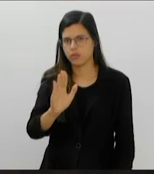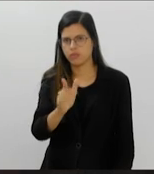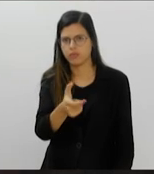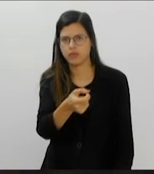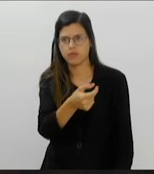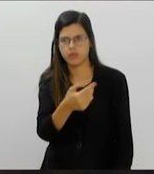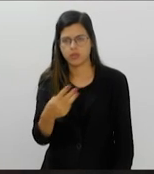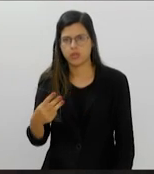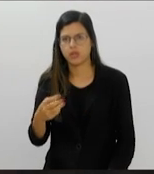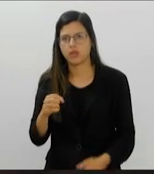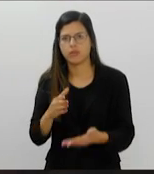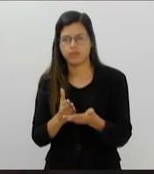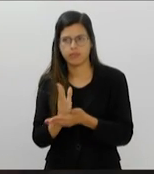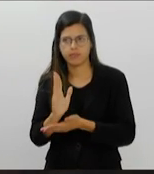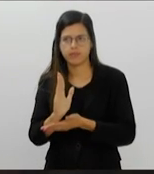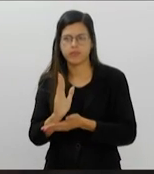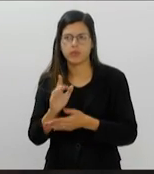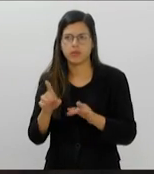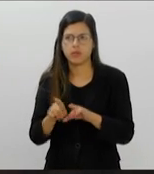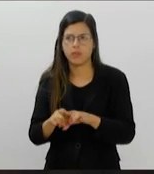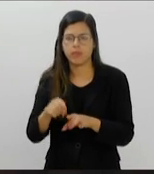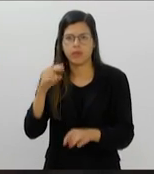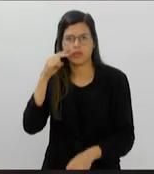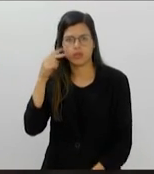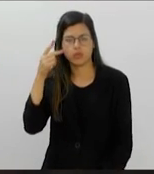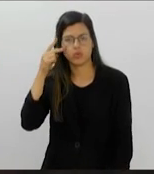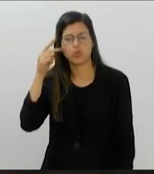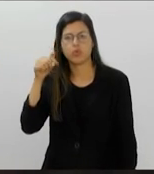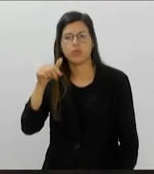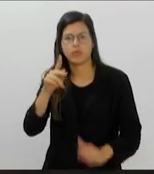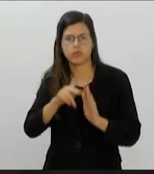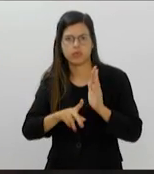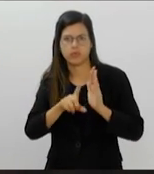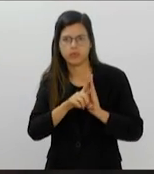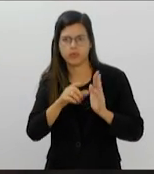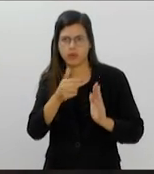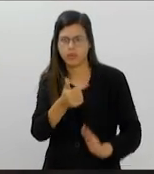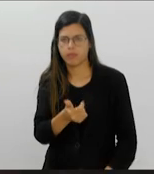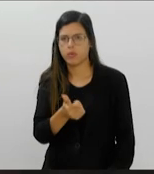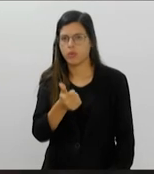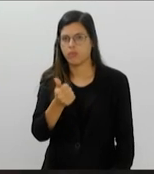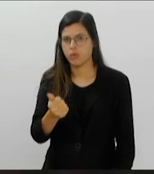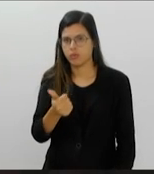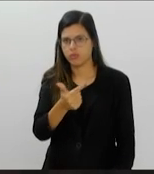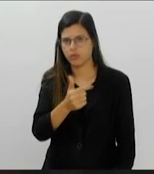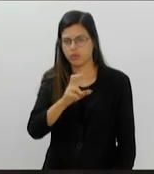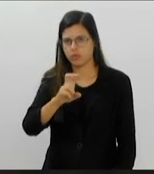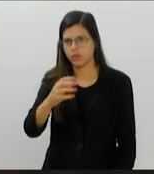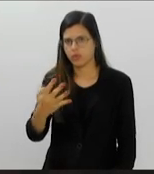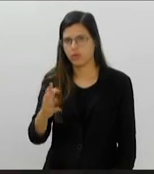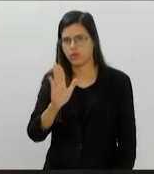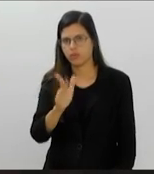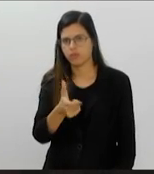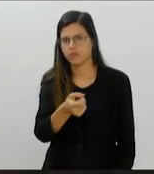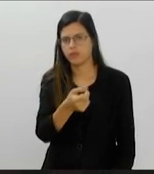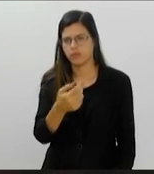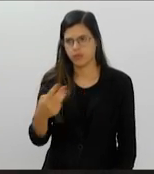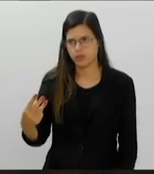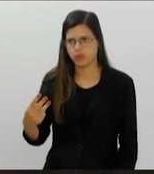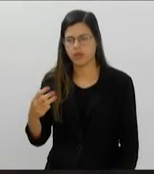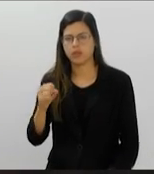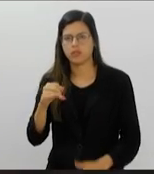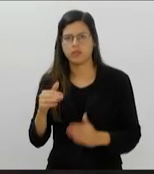aprovam, aprovado. Também Tia Ju, projeto de lei número 1254 de 2023, senhores que